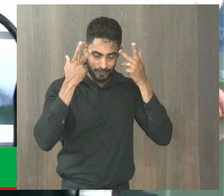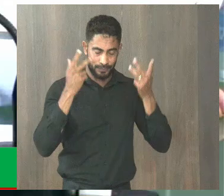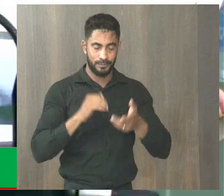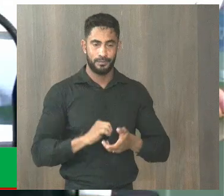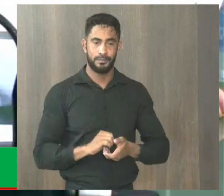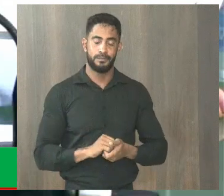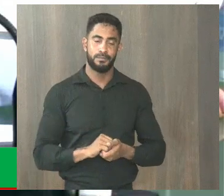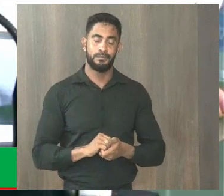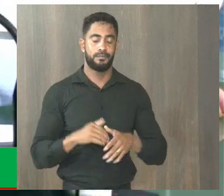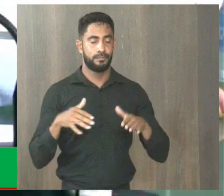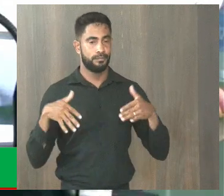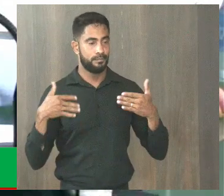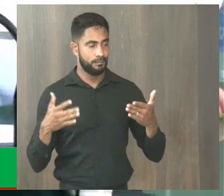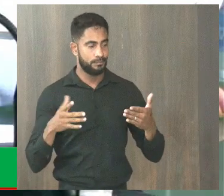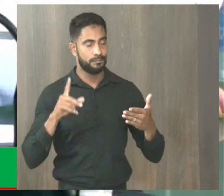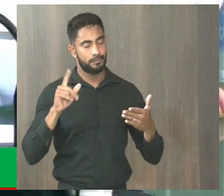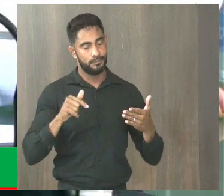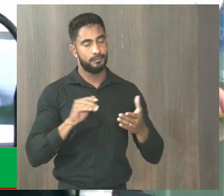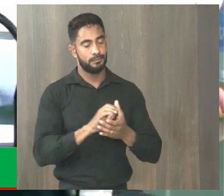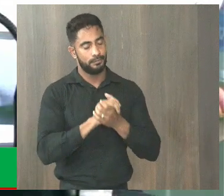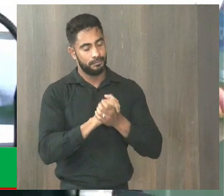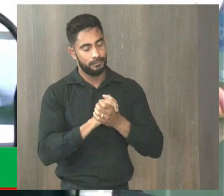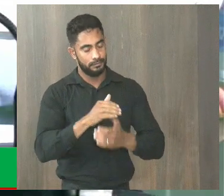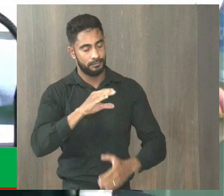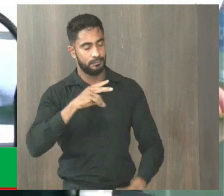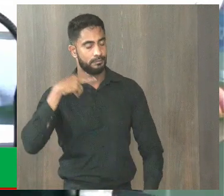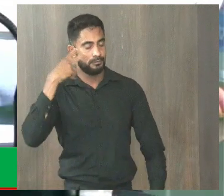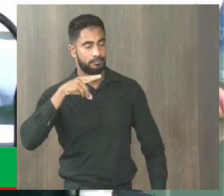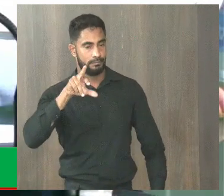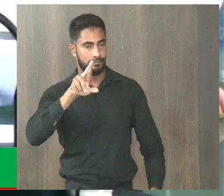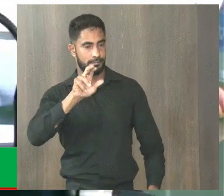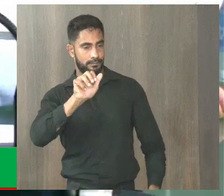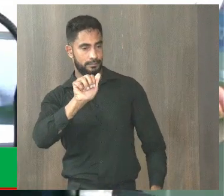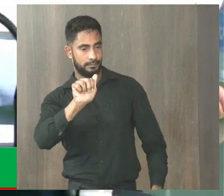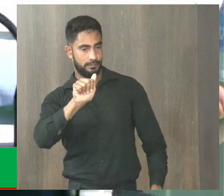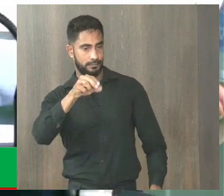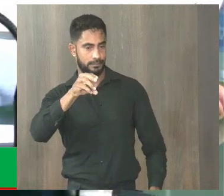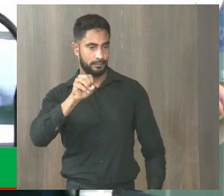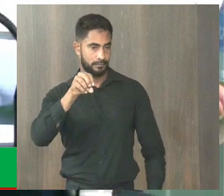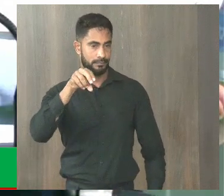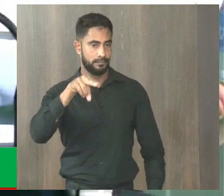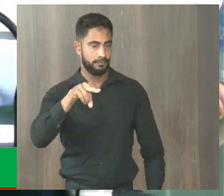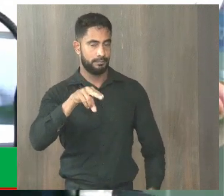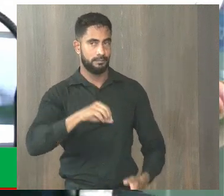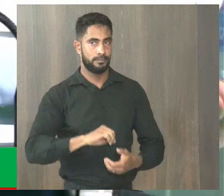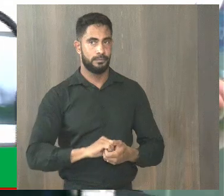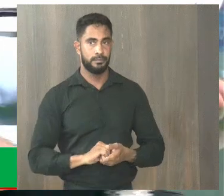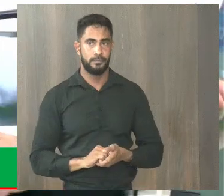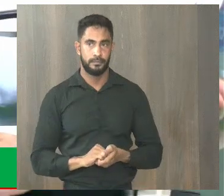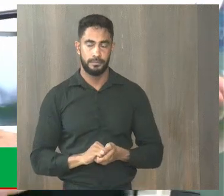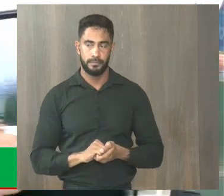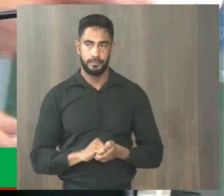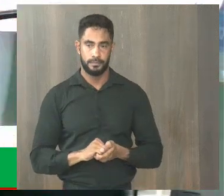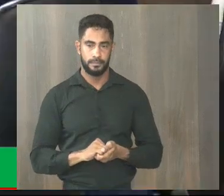normais. Então, fica aqui o meu parabéns para o vereador Ramon, e tem meu total apoio.